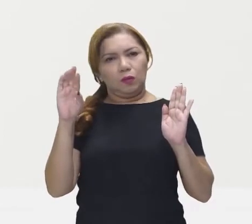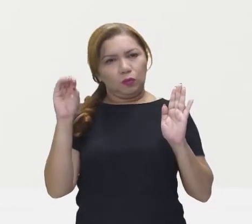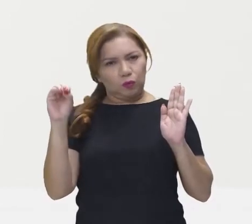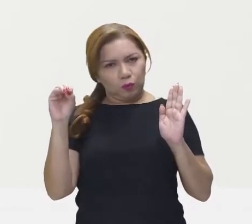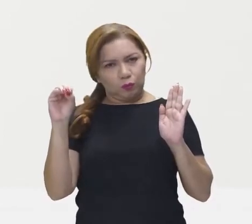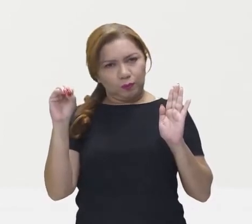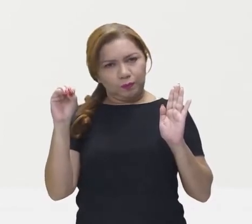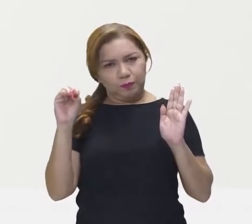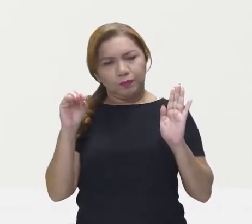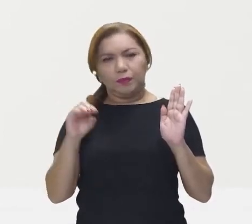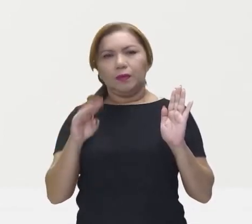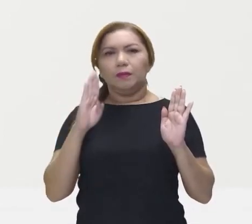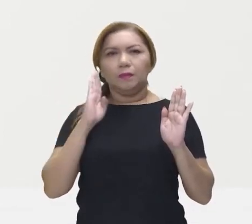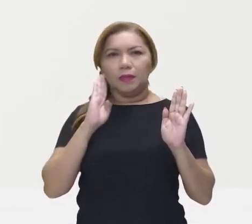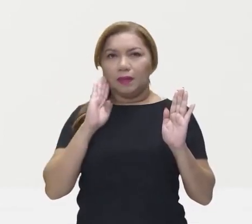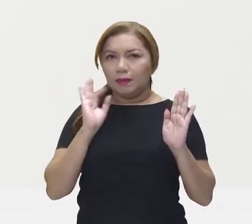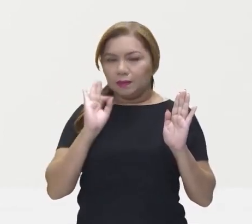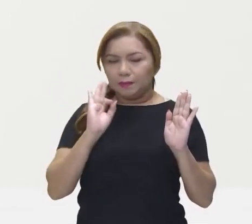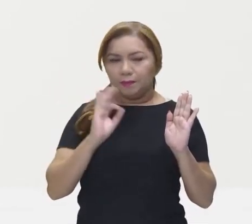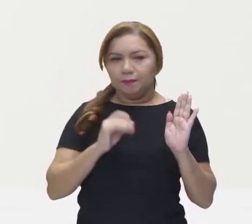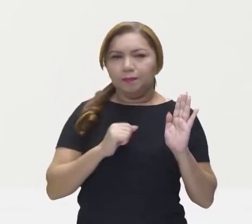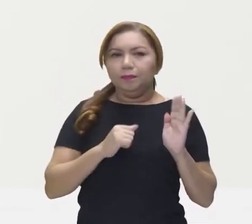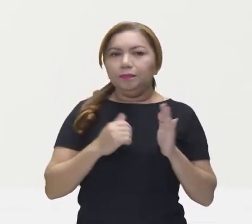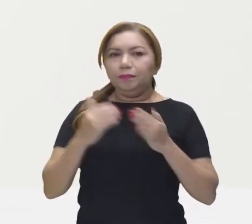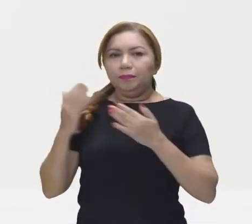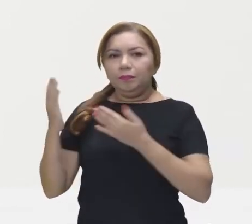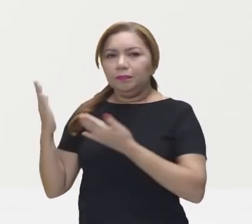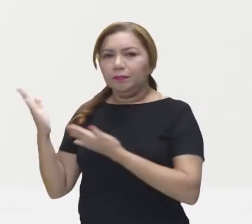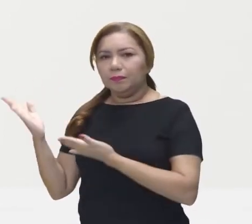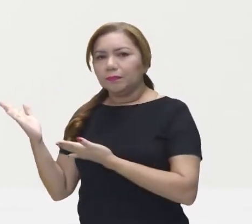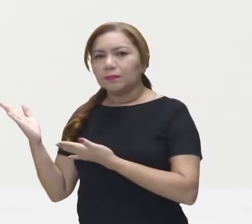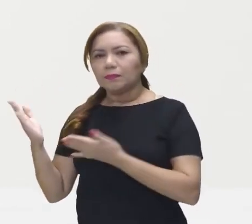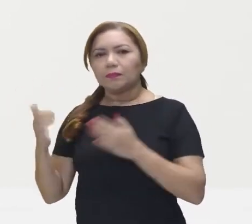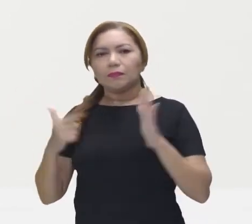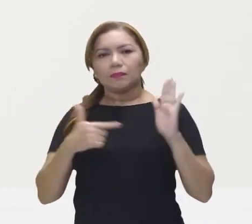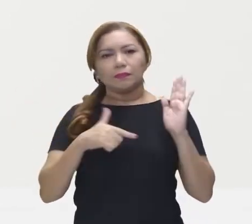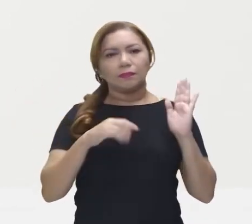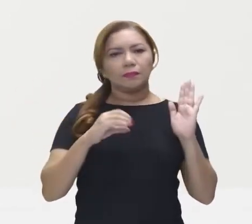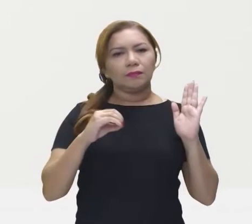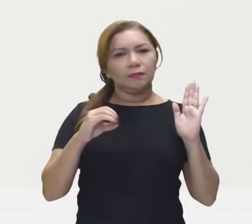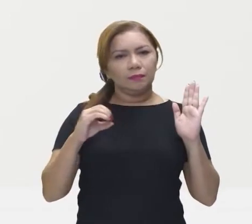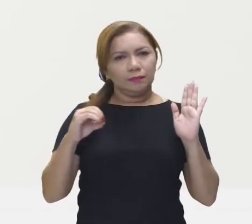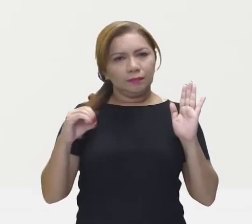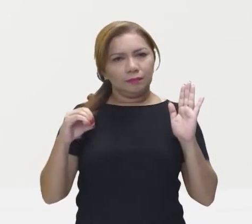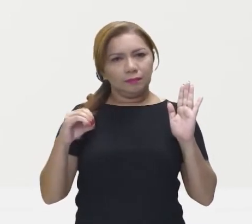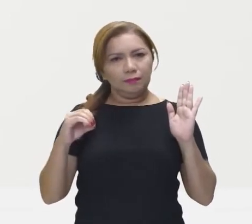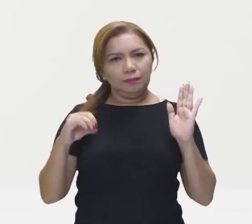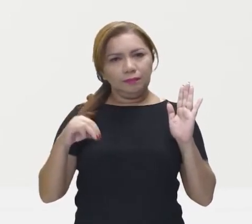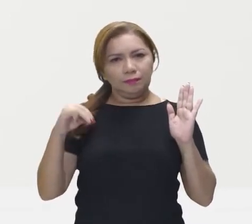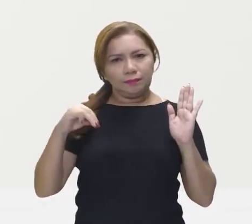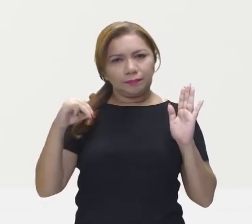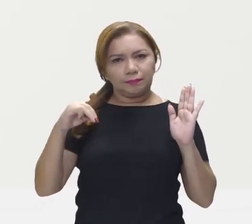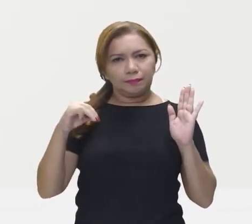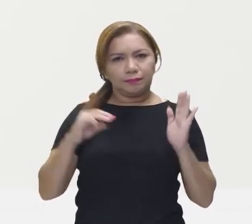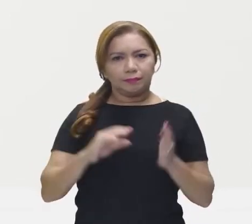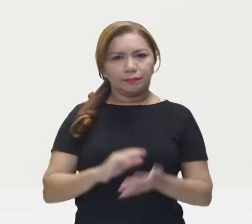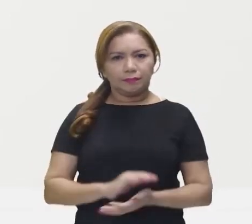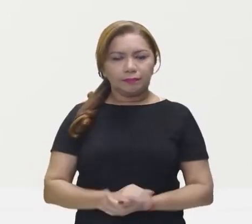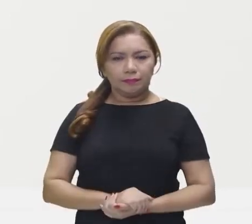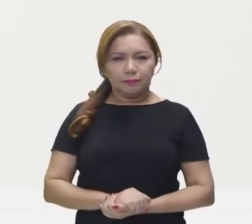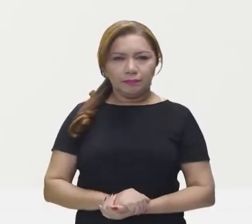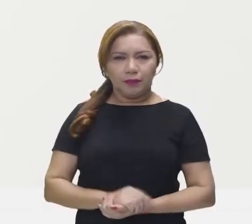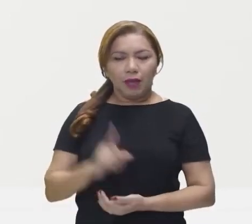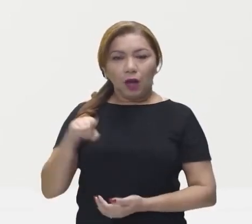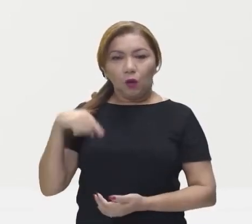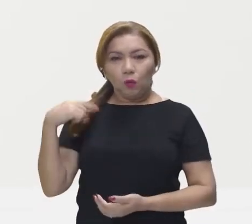Ok? Beleza? Nesse formato deu 200 metros de perímetro. Bacana. Já vimos aí. Opa, temos